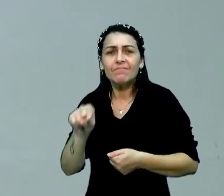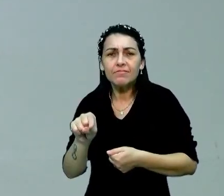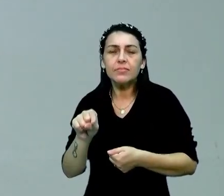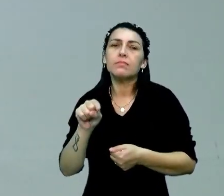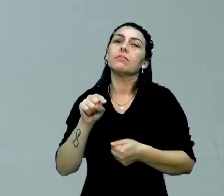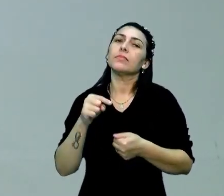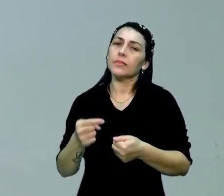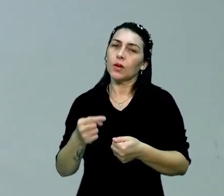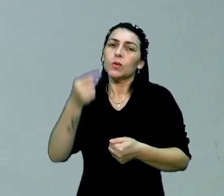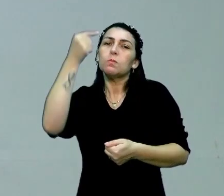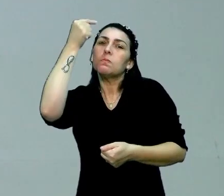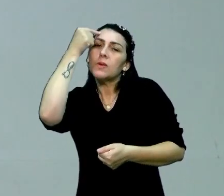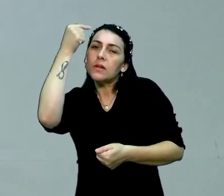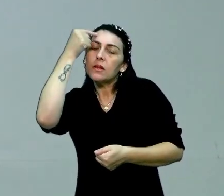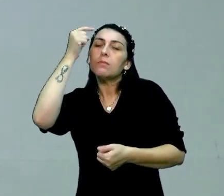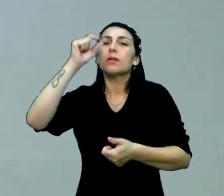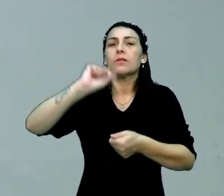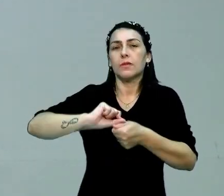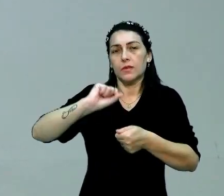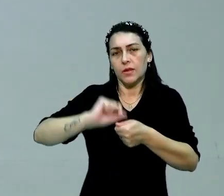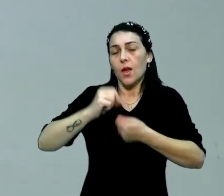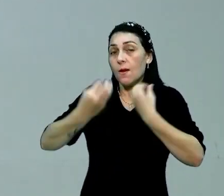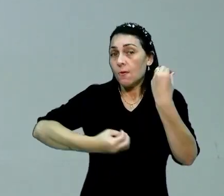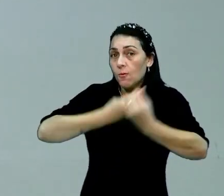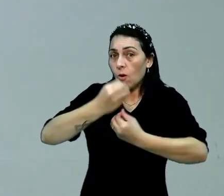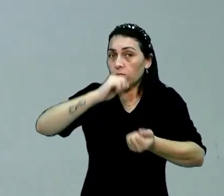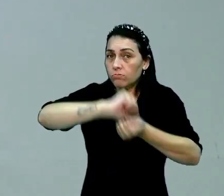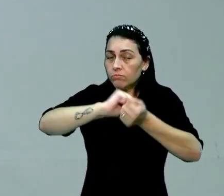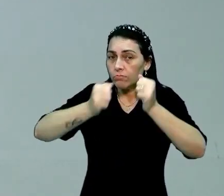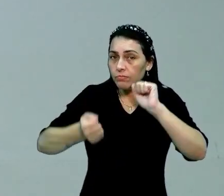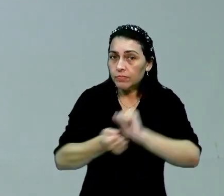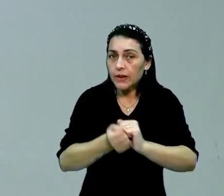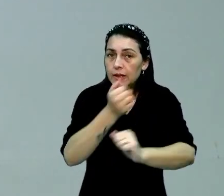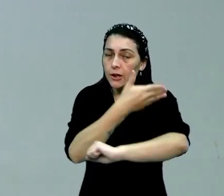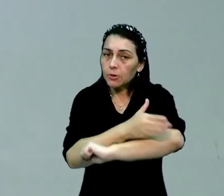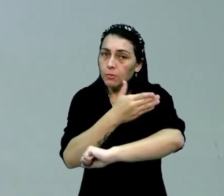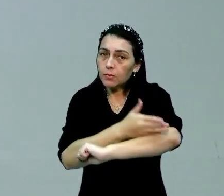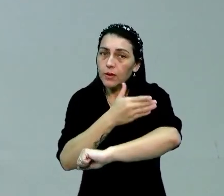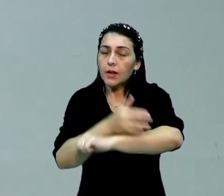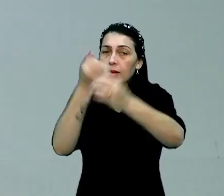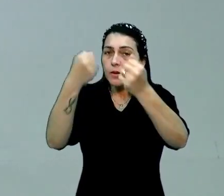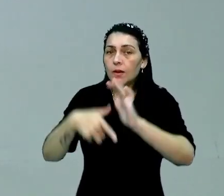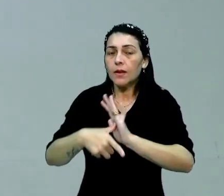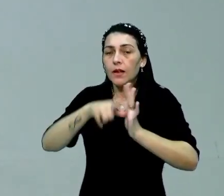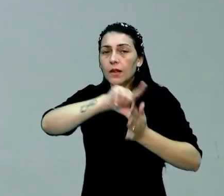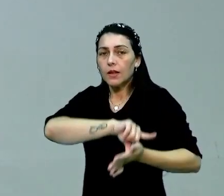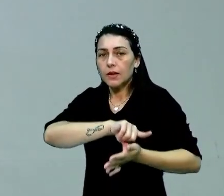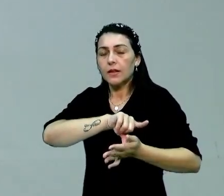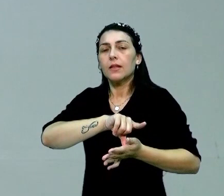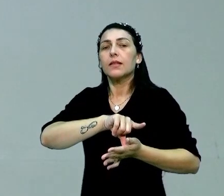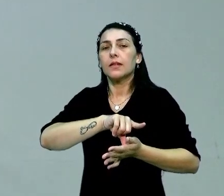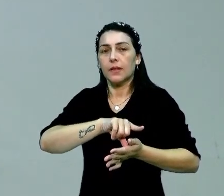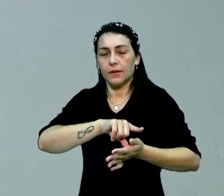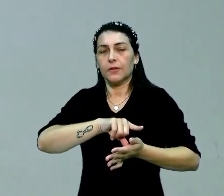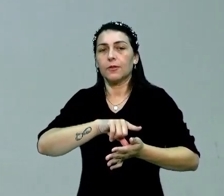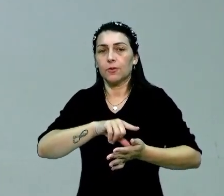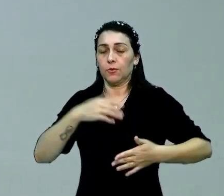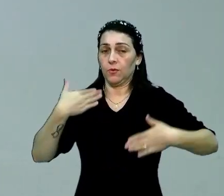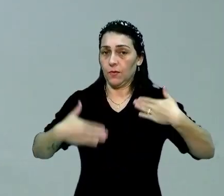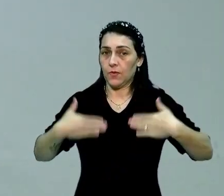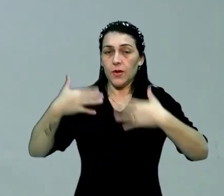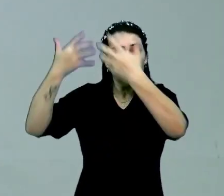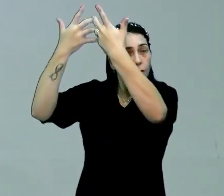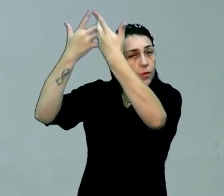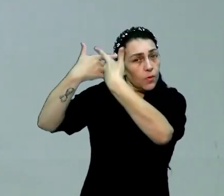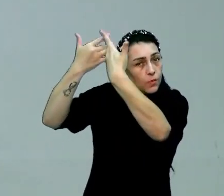são as reflexões que a gente faz e de como a gente associa aquelas práticas que a gente mencionou anteriormente, do aspecto físico e